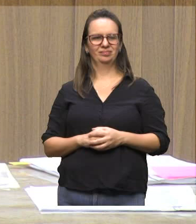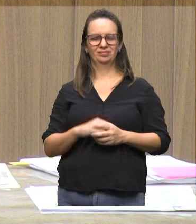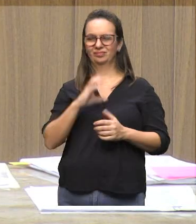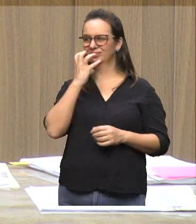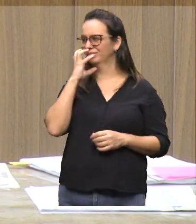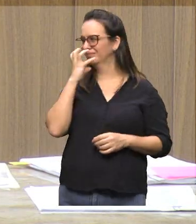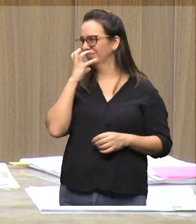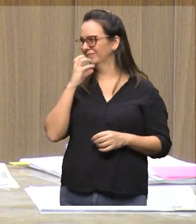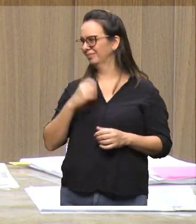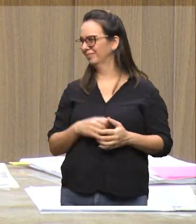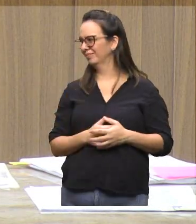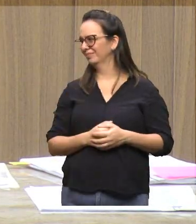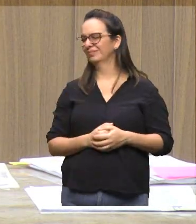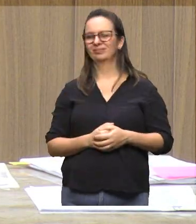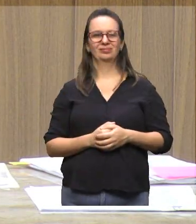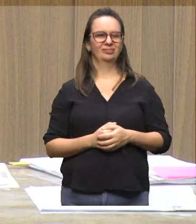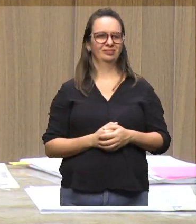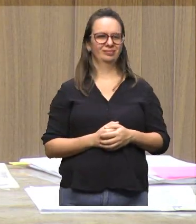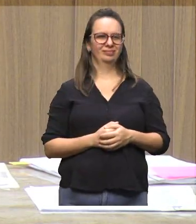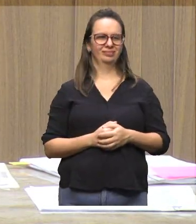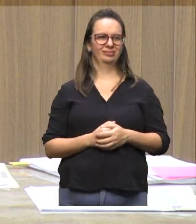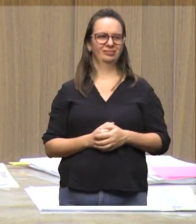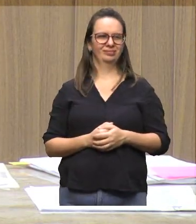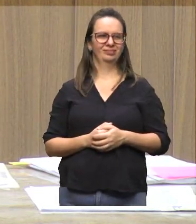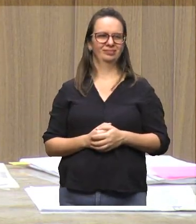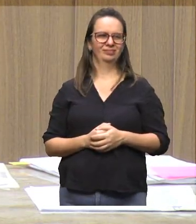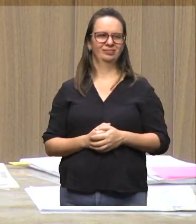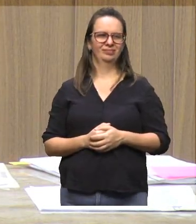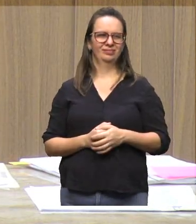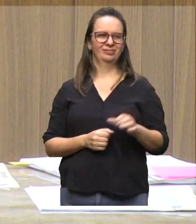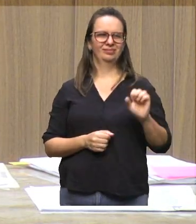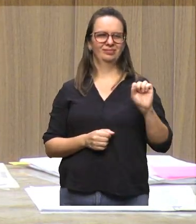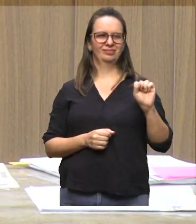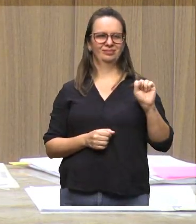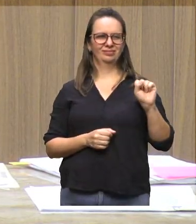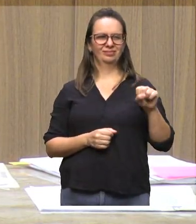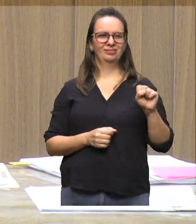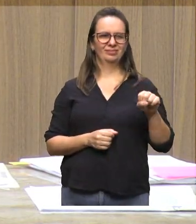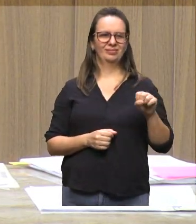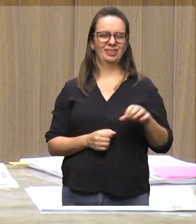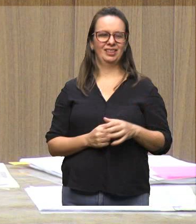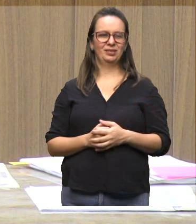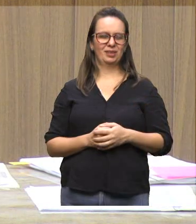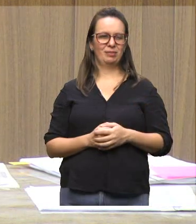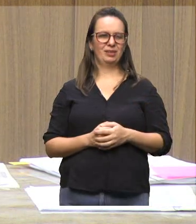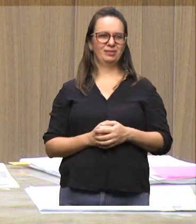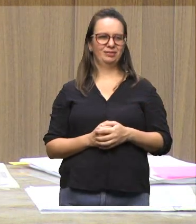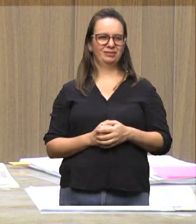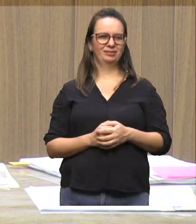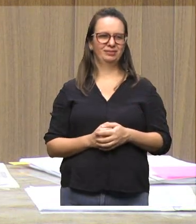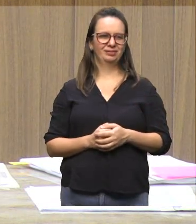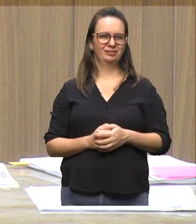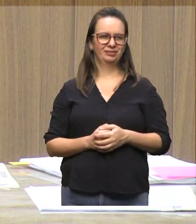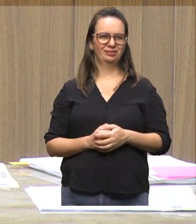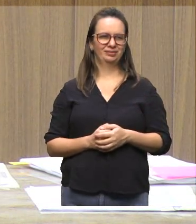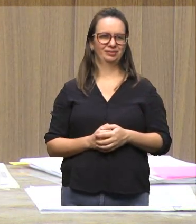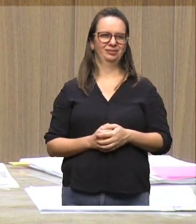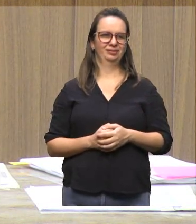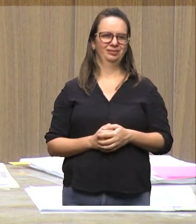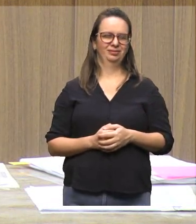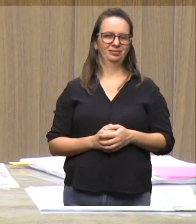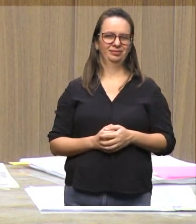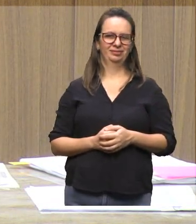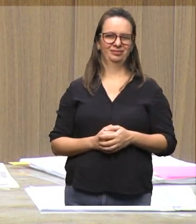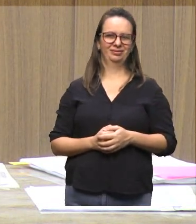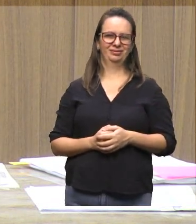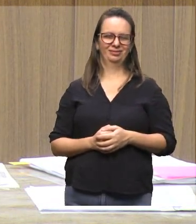vereador Alexandre Cachorrão se mantém sua inscrição. Sim, mantenho. Os